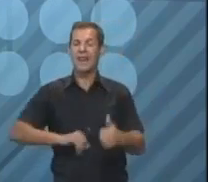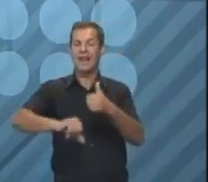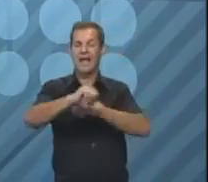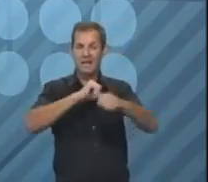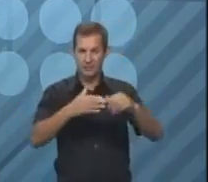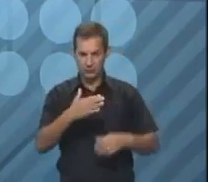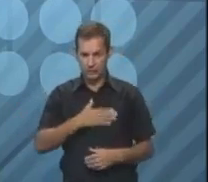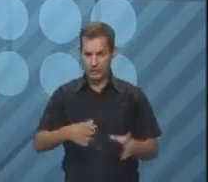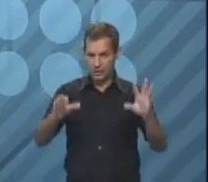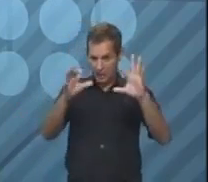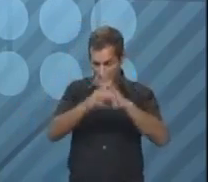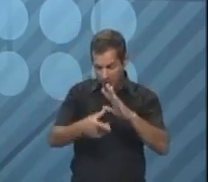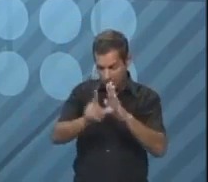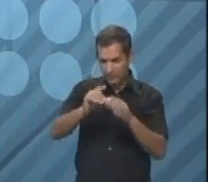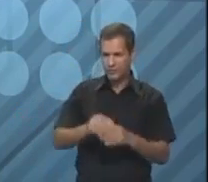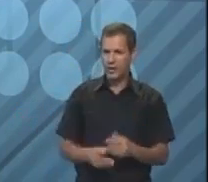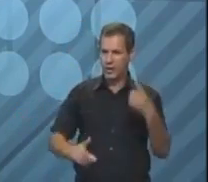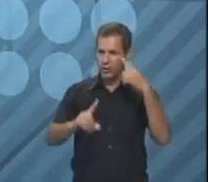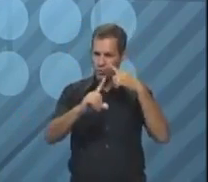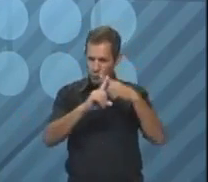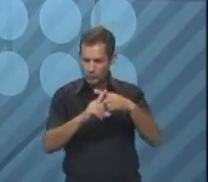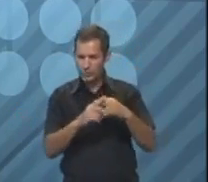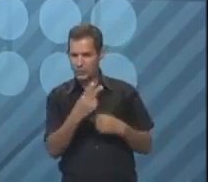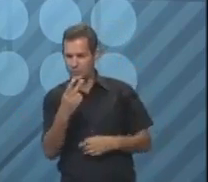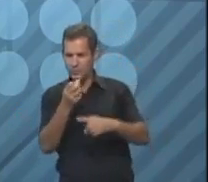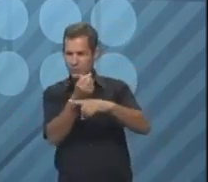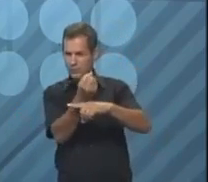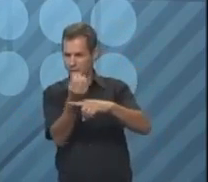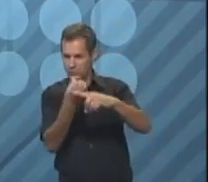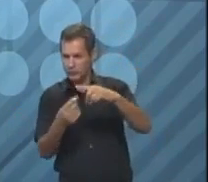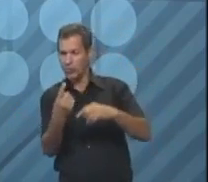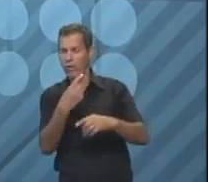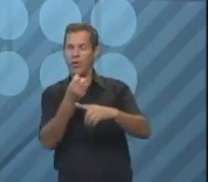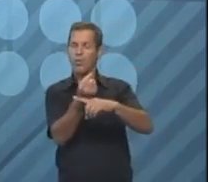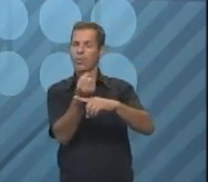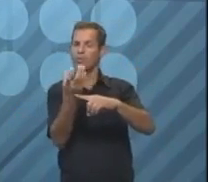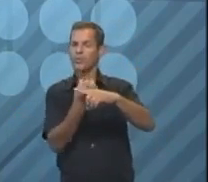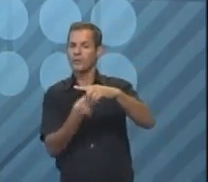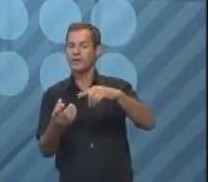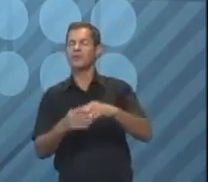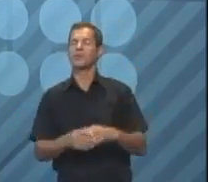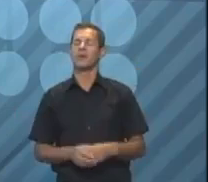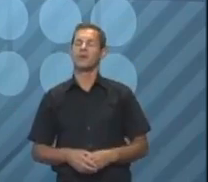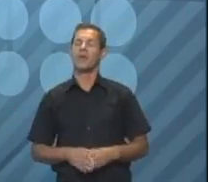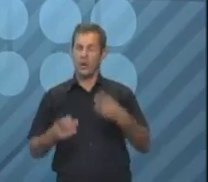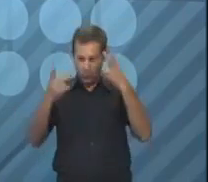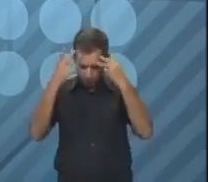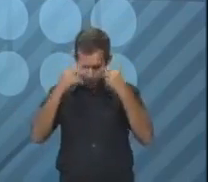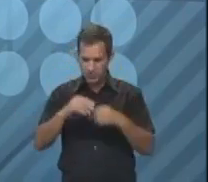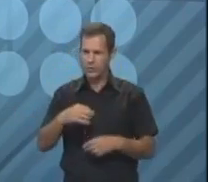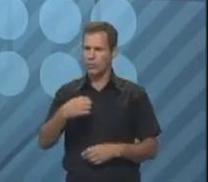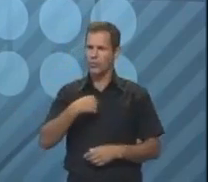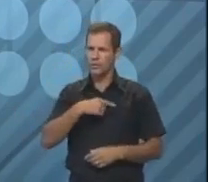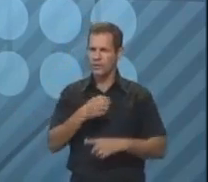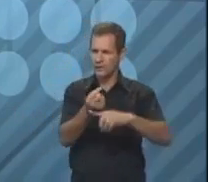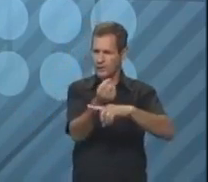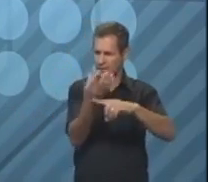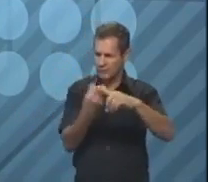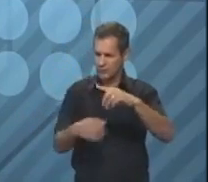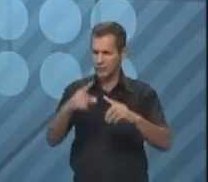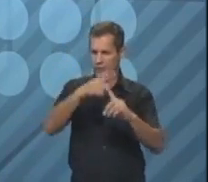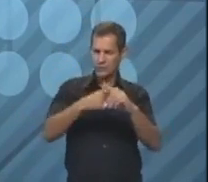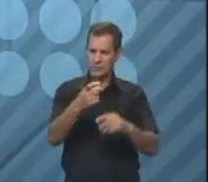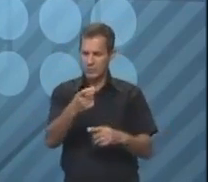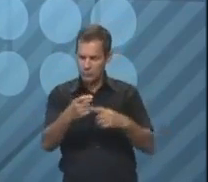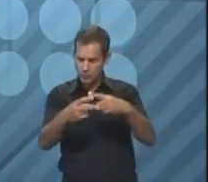transformar a minha integral, que antes era uma multiplicação de duas funções, em uma função só. Então, geralmente, quando eu tenho funções do tipo